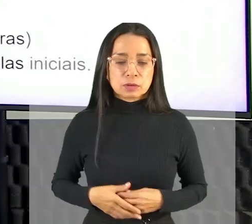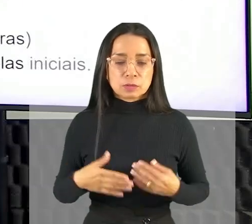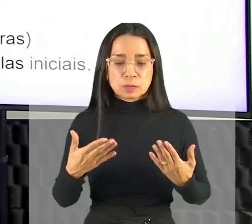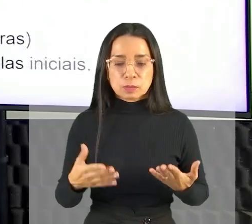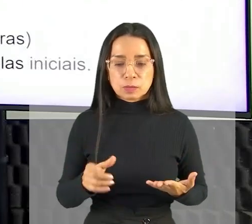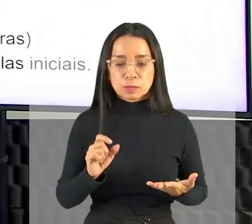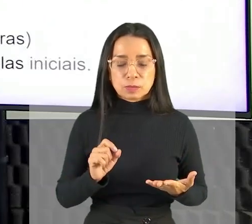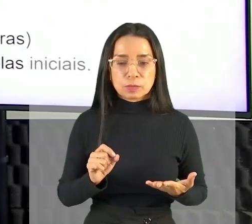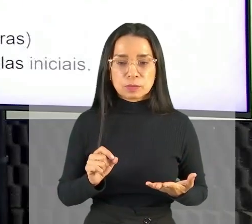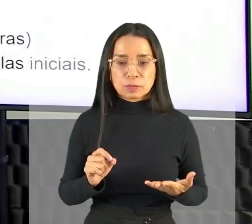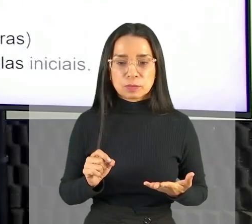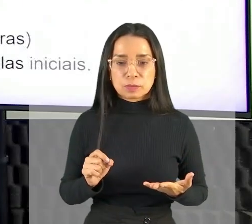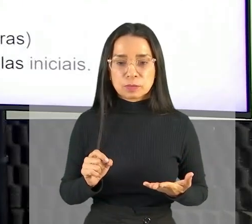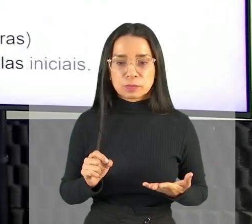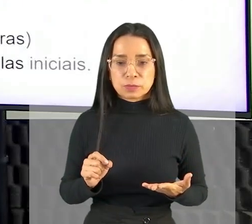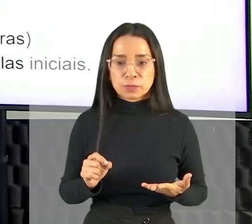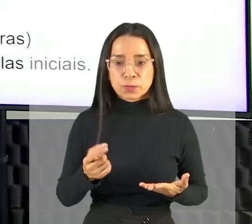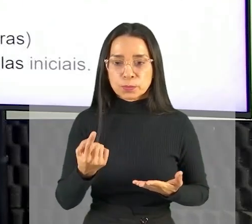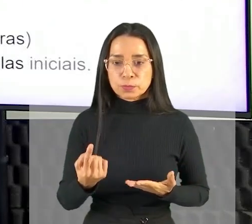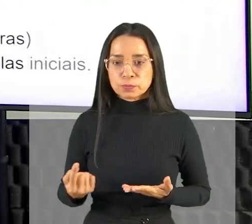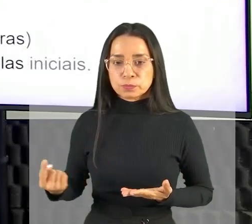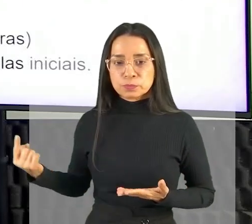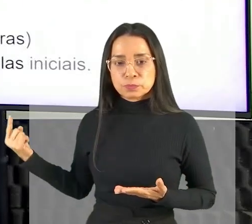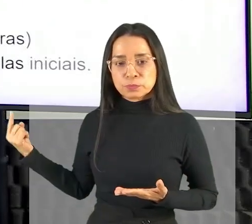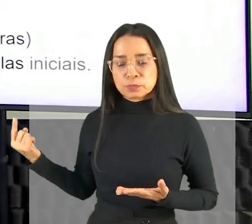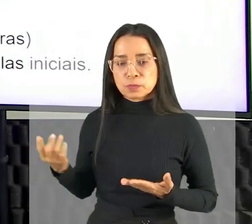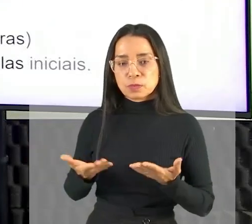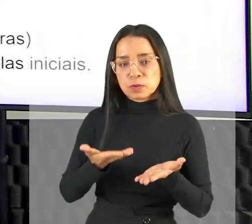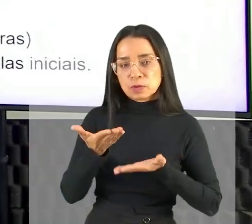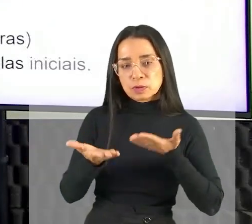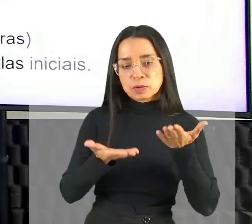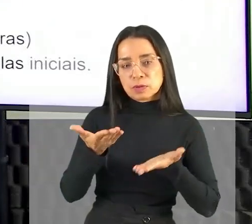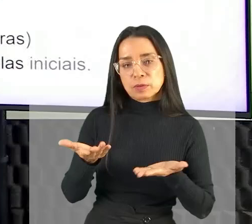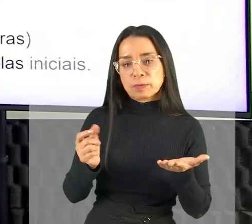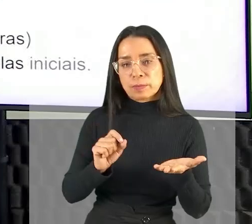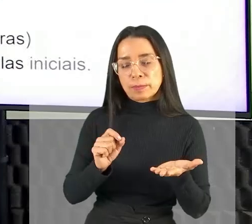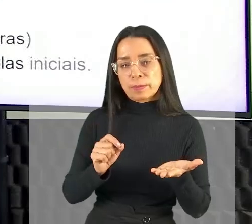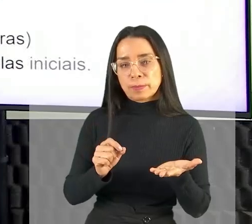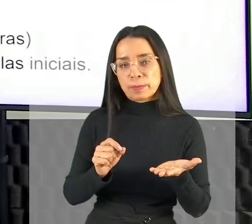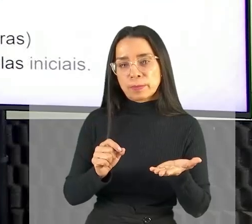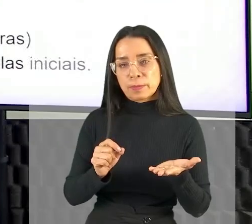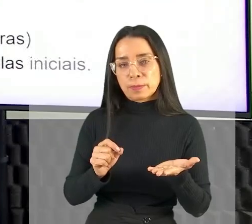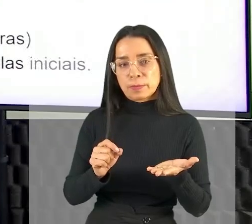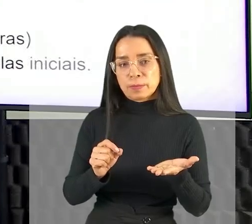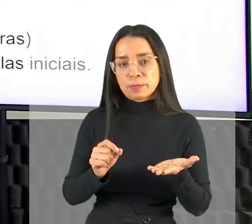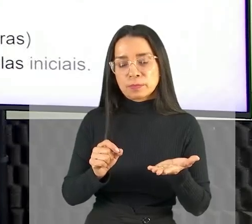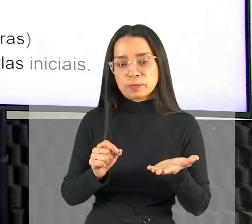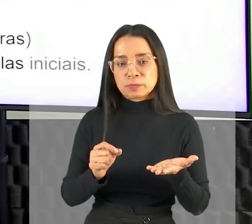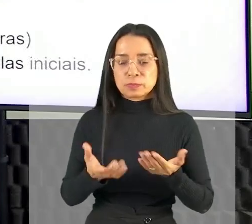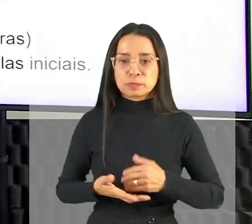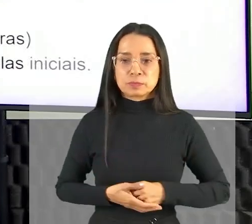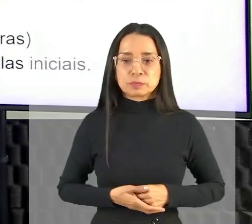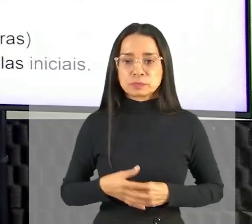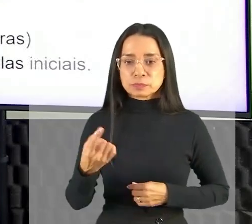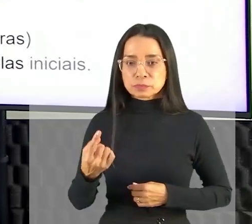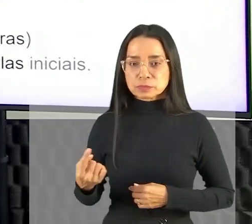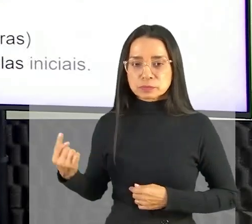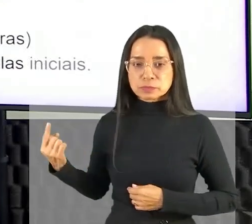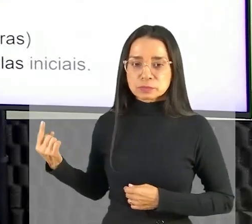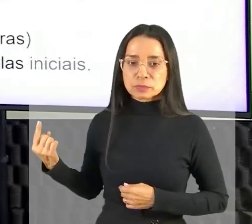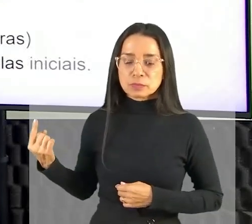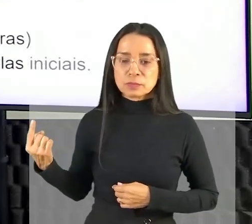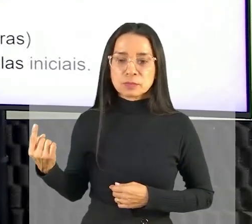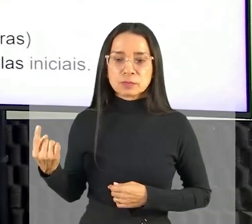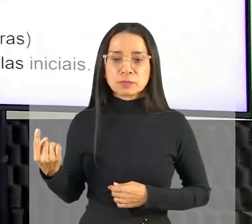eh no entanto para o tratamento de sabe-se que é necessário Verificar também o quanto né Cada composto agride as células